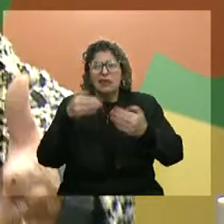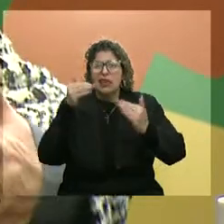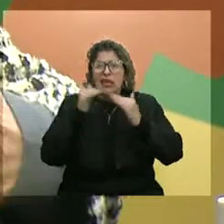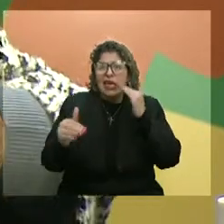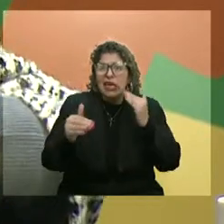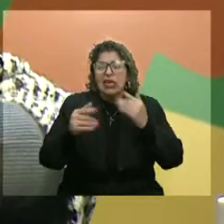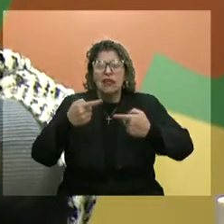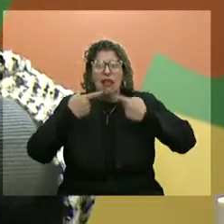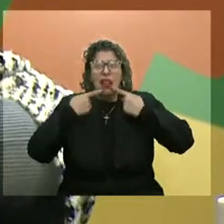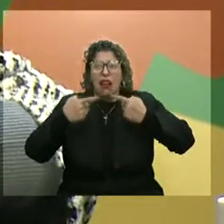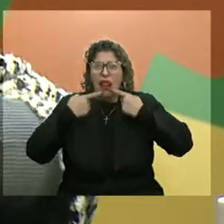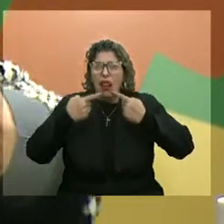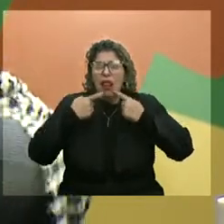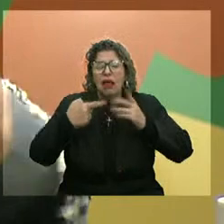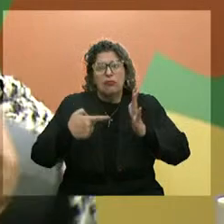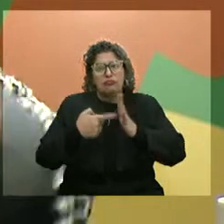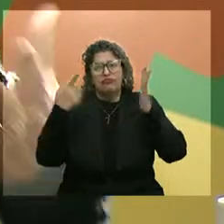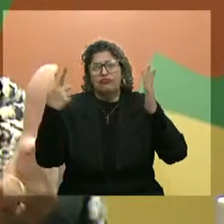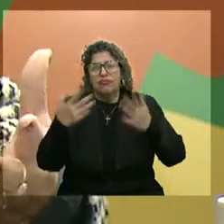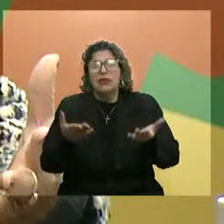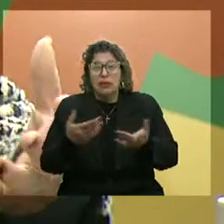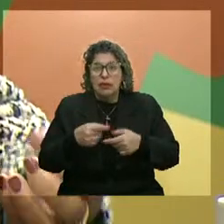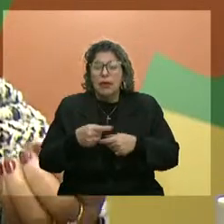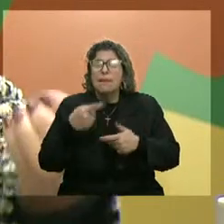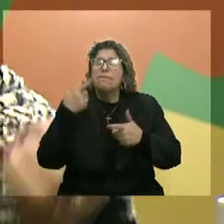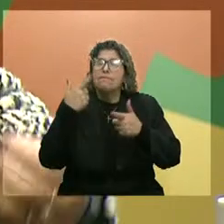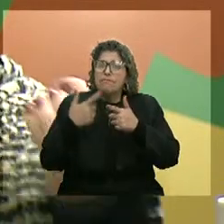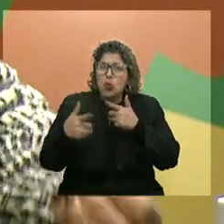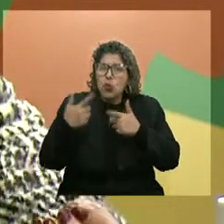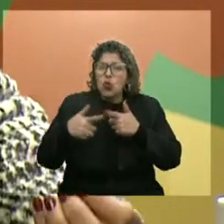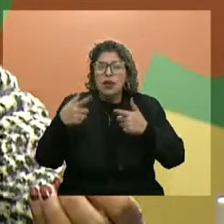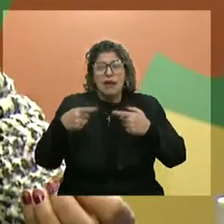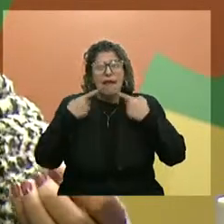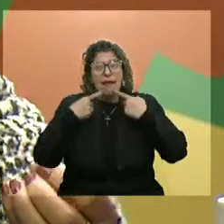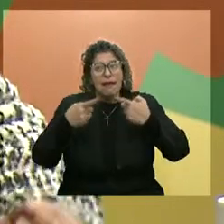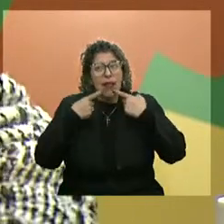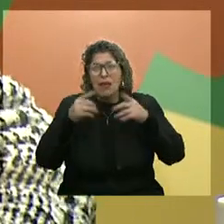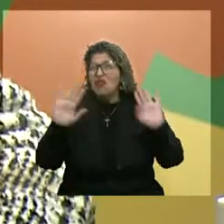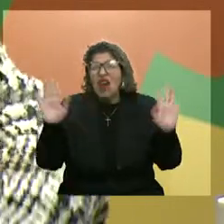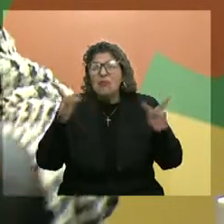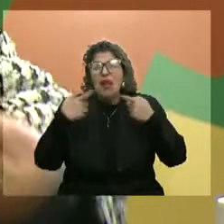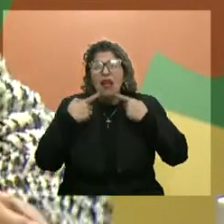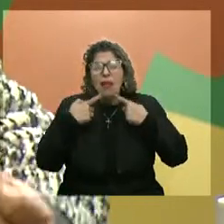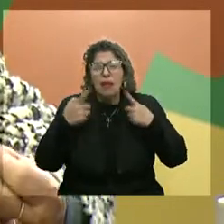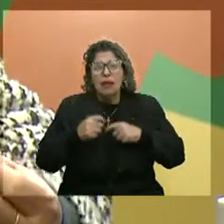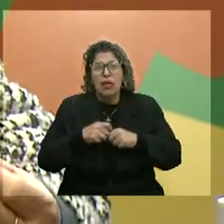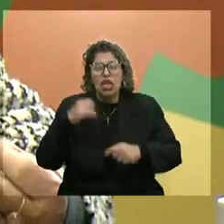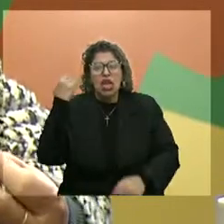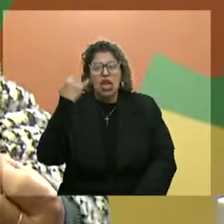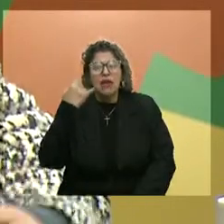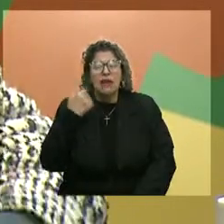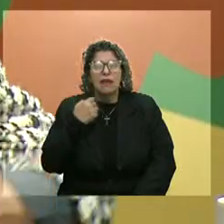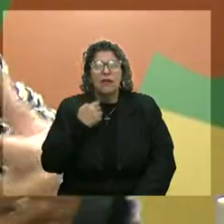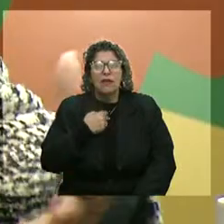divergente, crítica, e procurasse fazer a crítica pela crítica. E